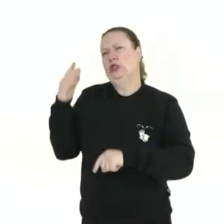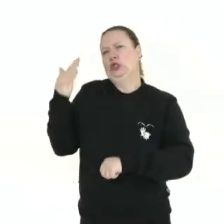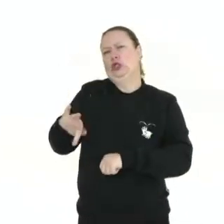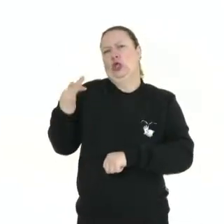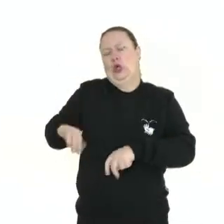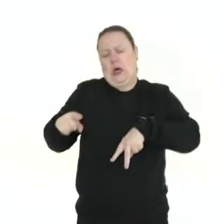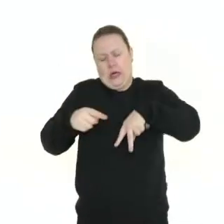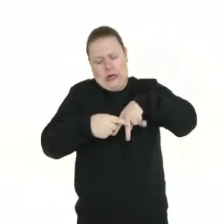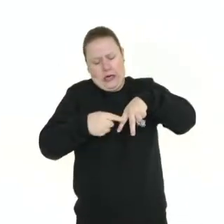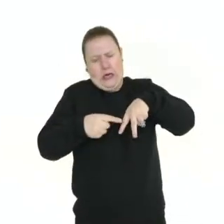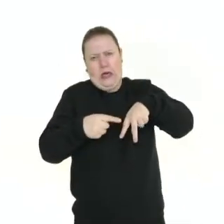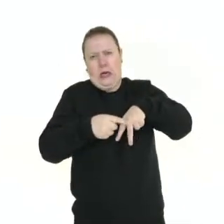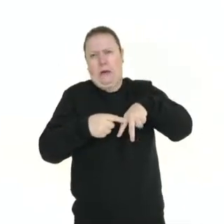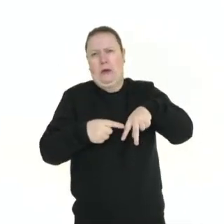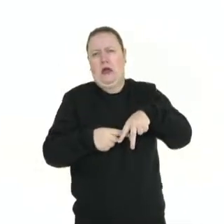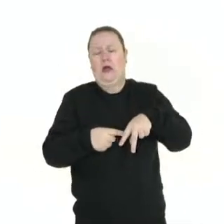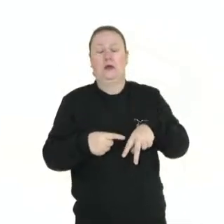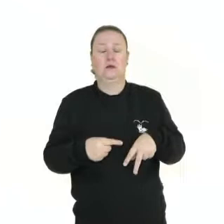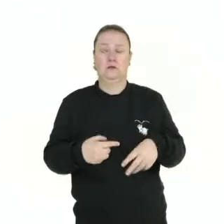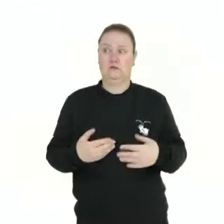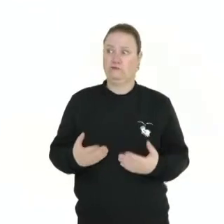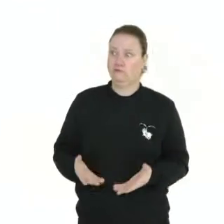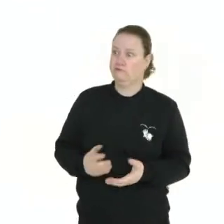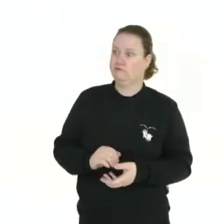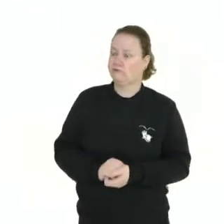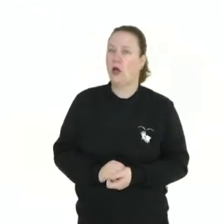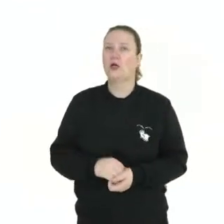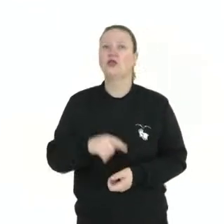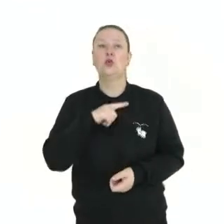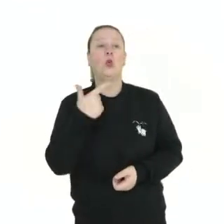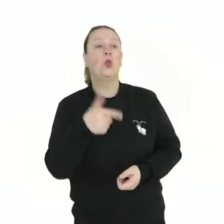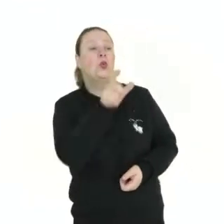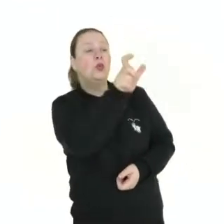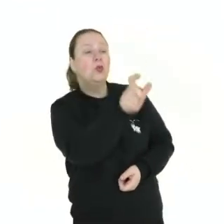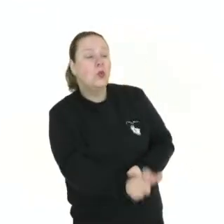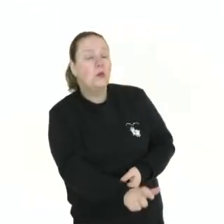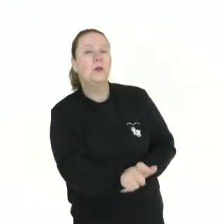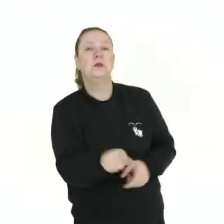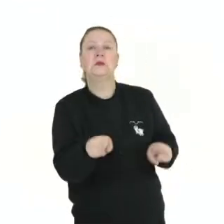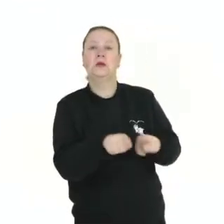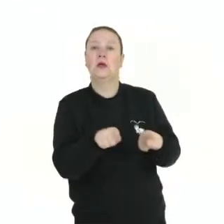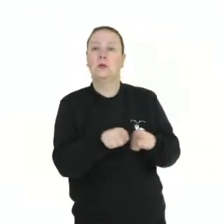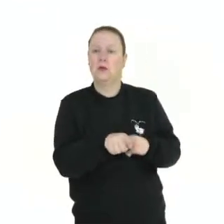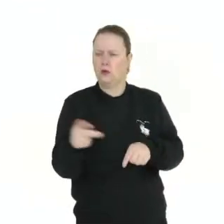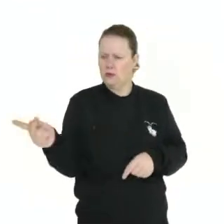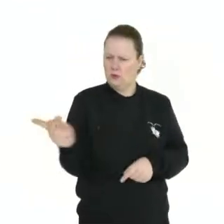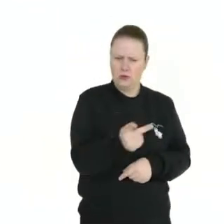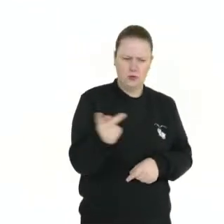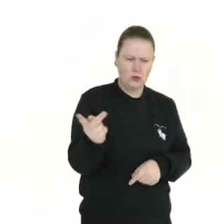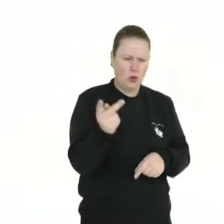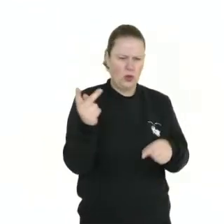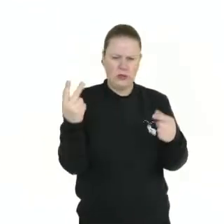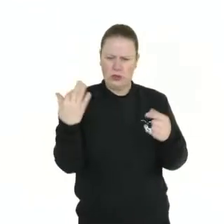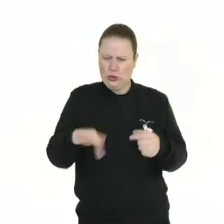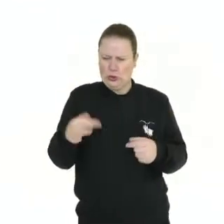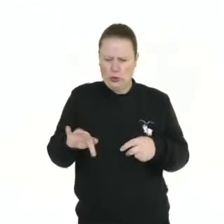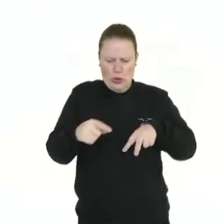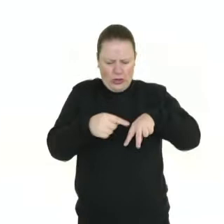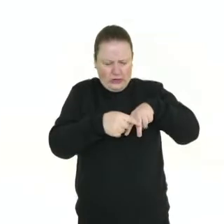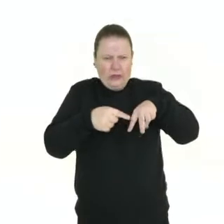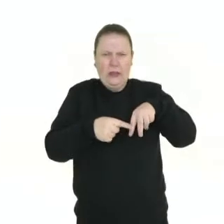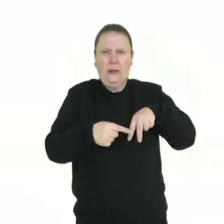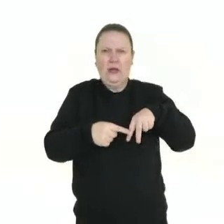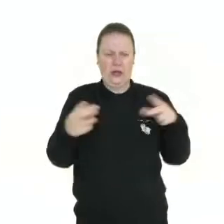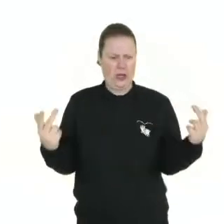E, coincidentemente, um compadre dele tinha também a mesma dor na perna e também